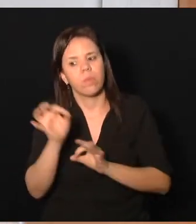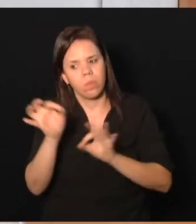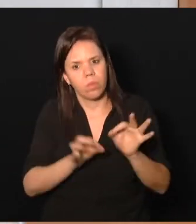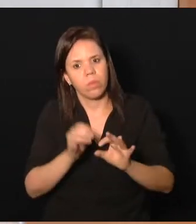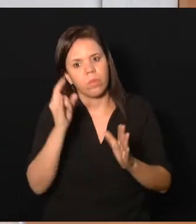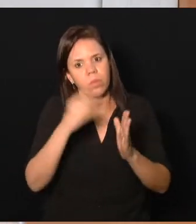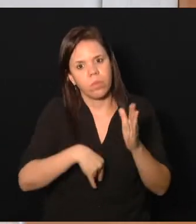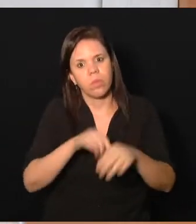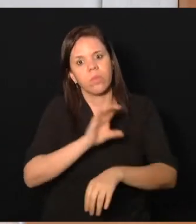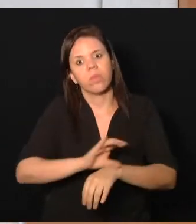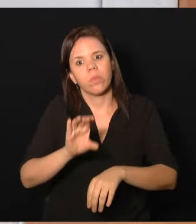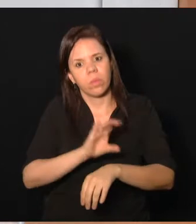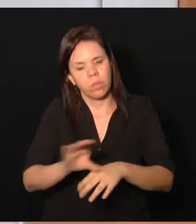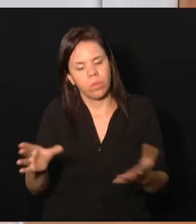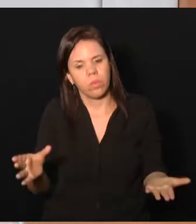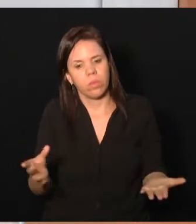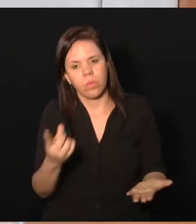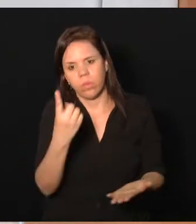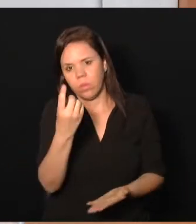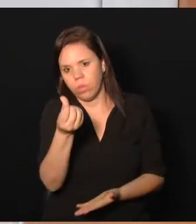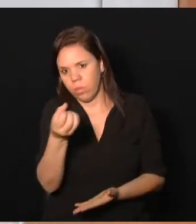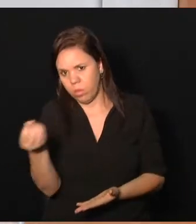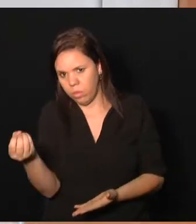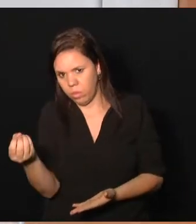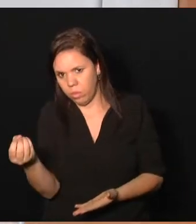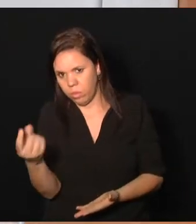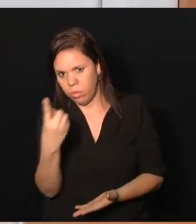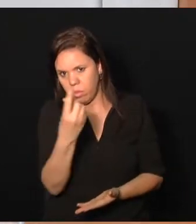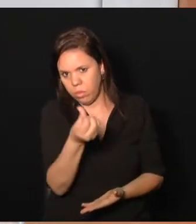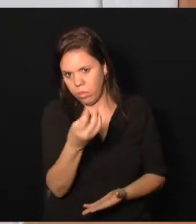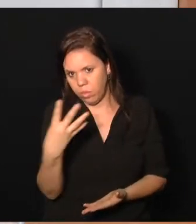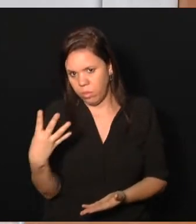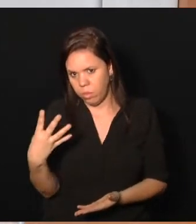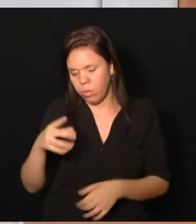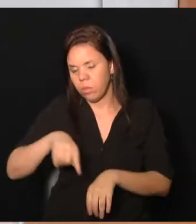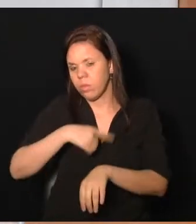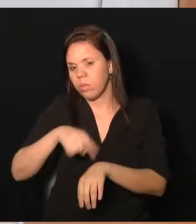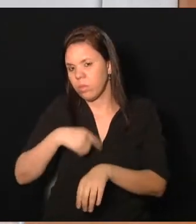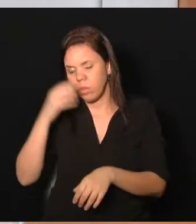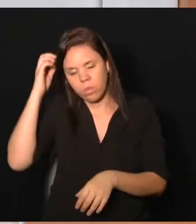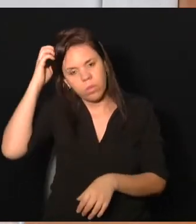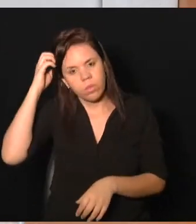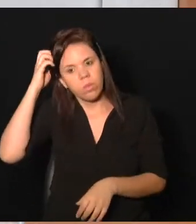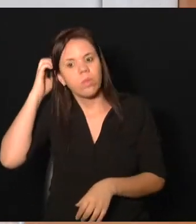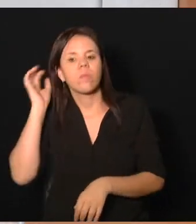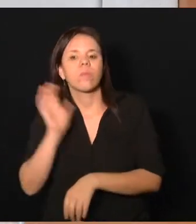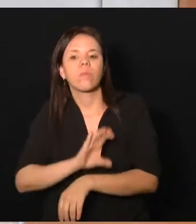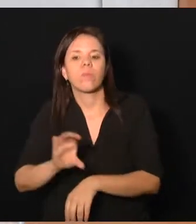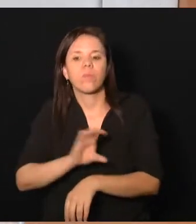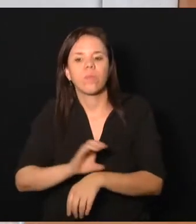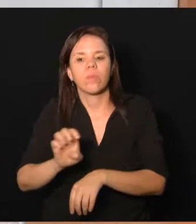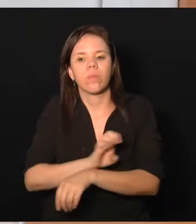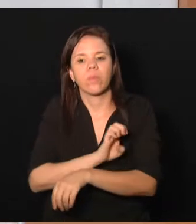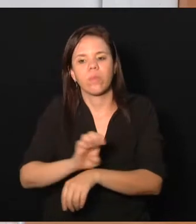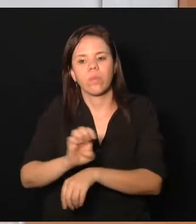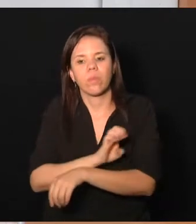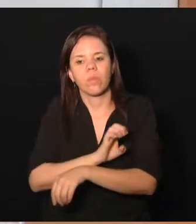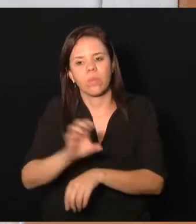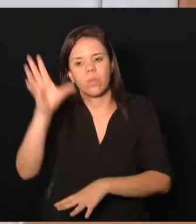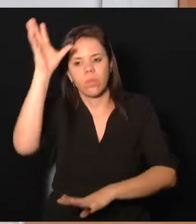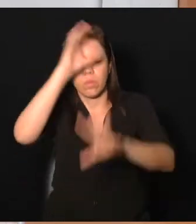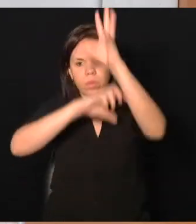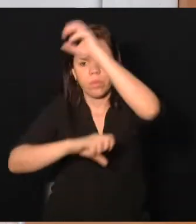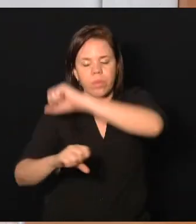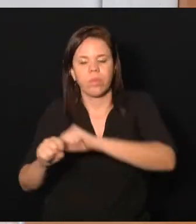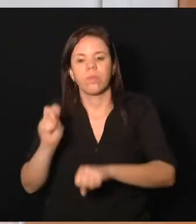cursos. 160 a 164 horas por volta disso, de cursos, de estágio, para aprender a ser